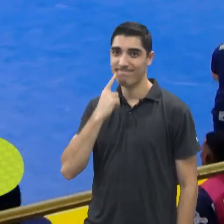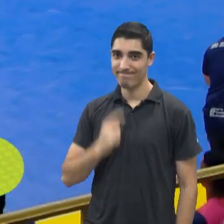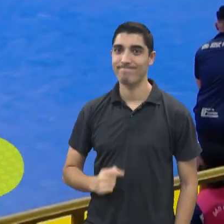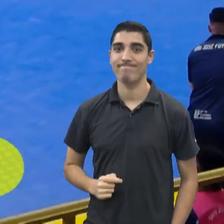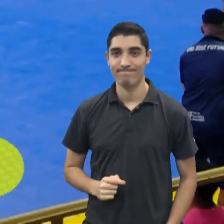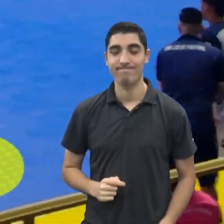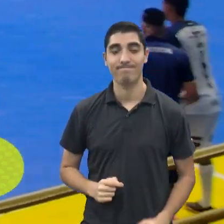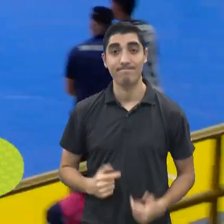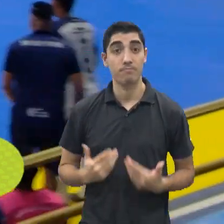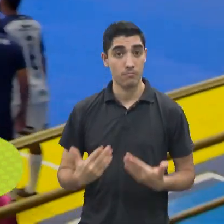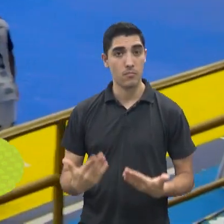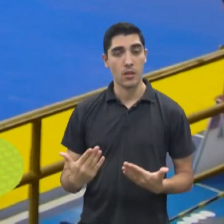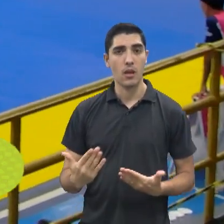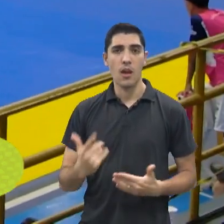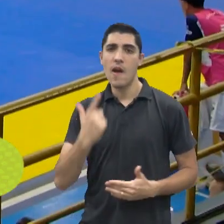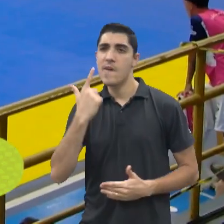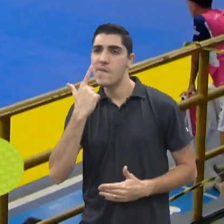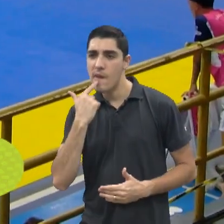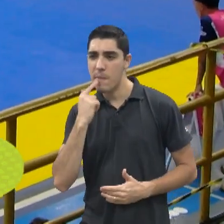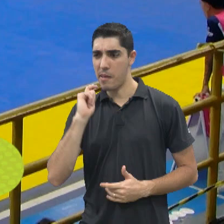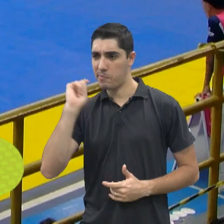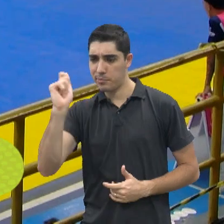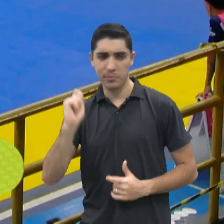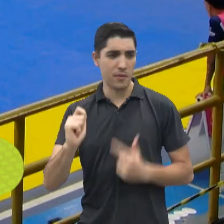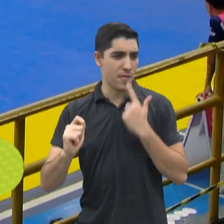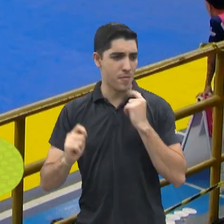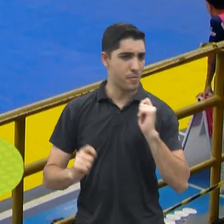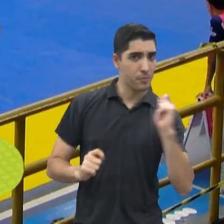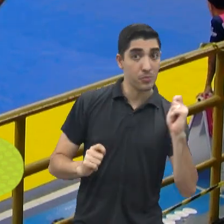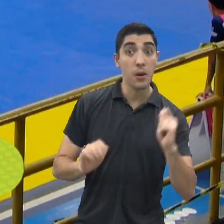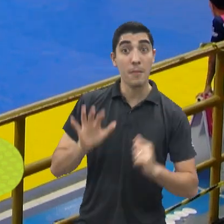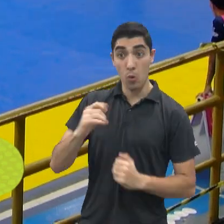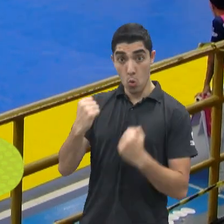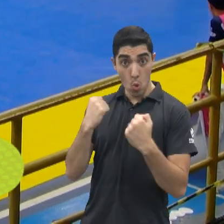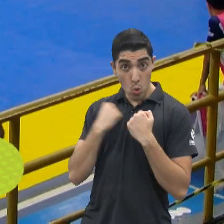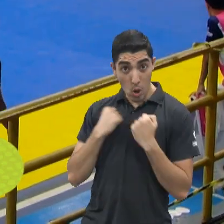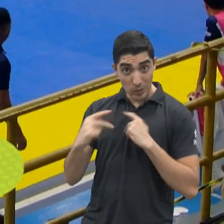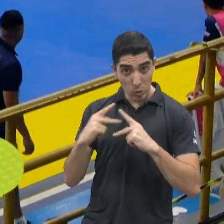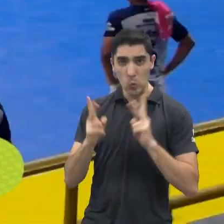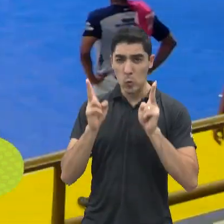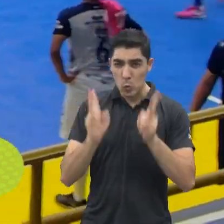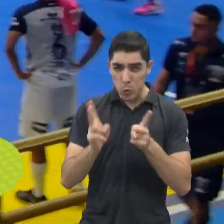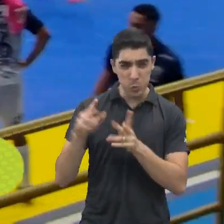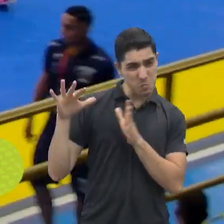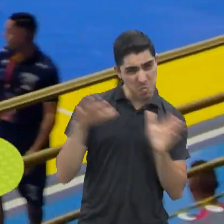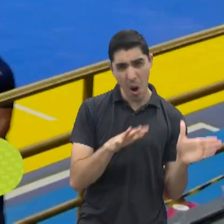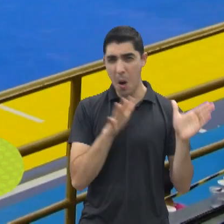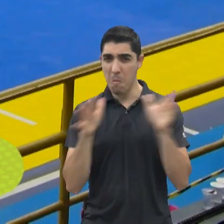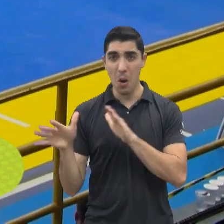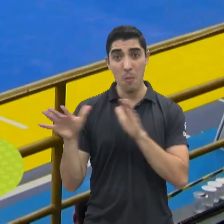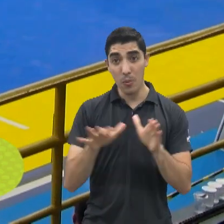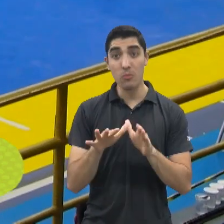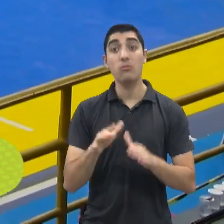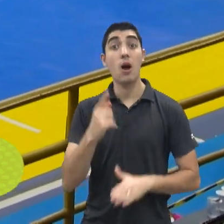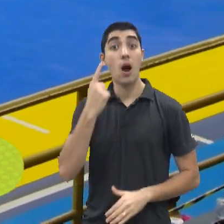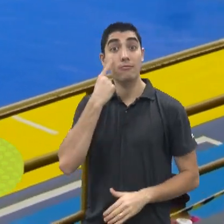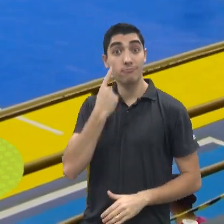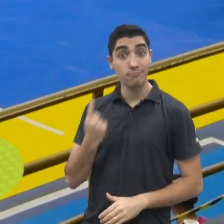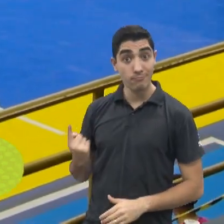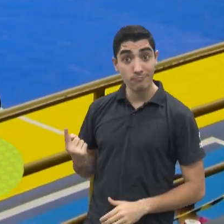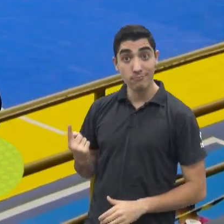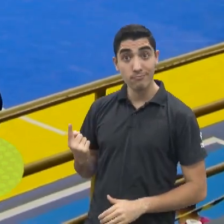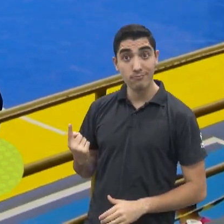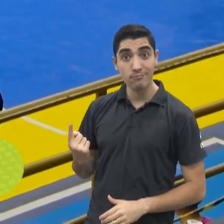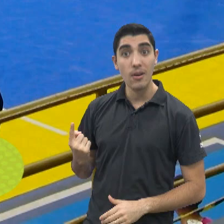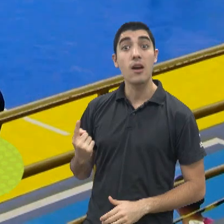Cartão vermelho vai, cartão vermelho vem, e o David continuava salvando o São José. E depois de defender tudo,